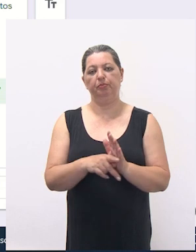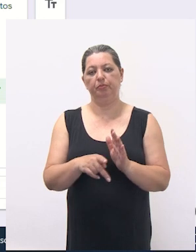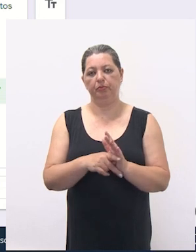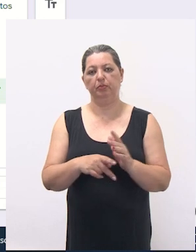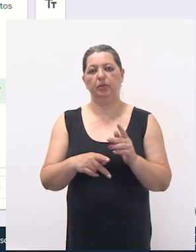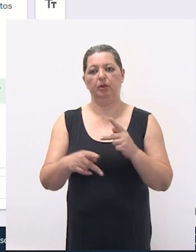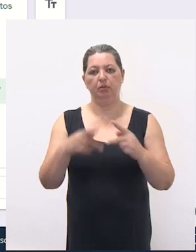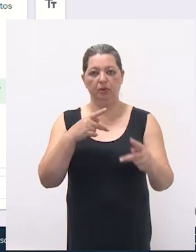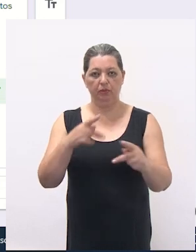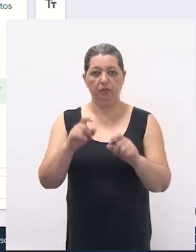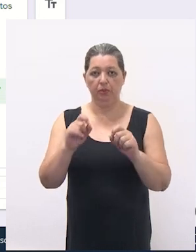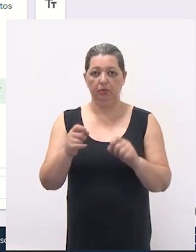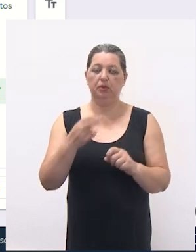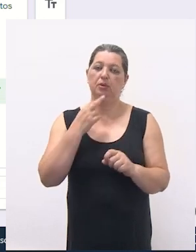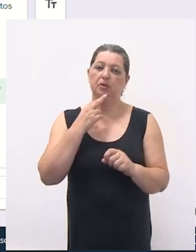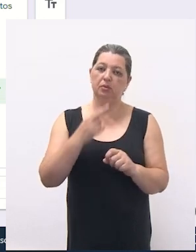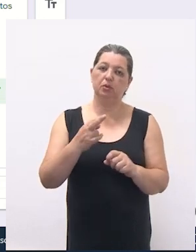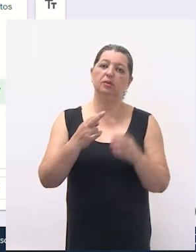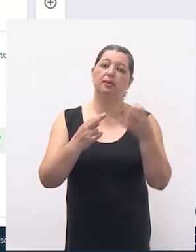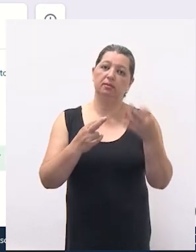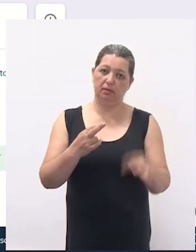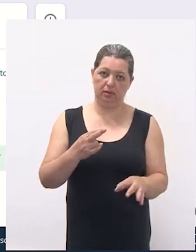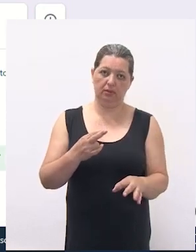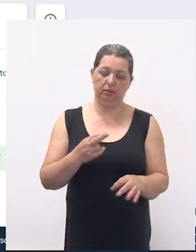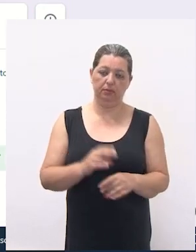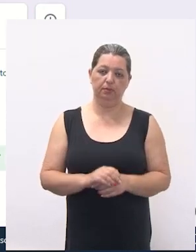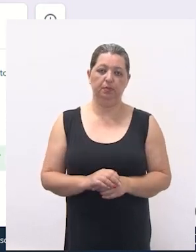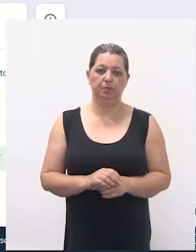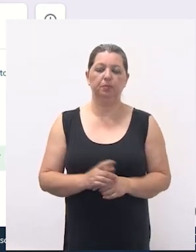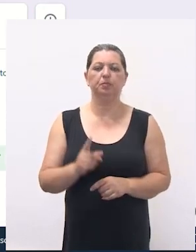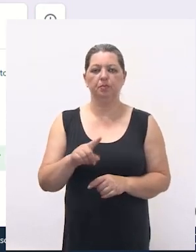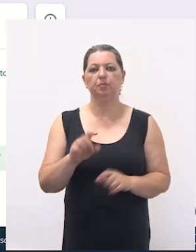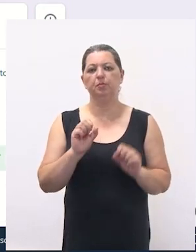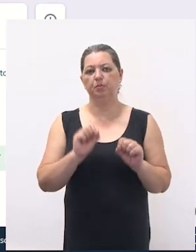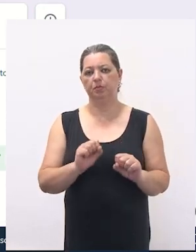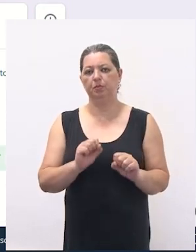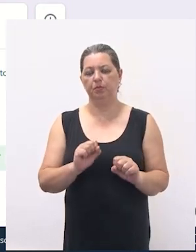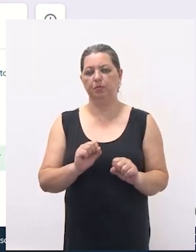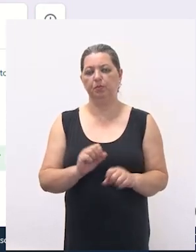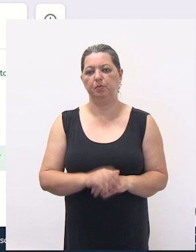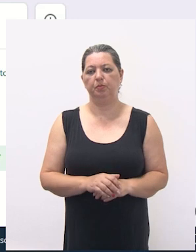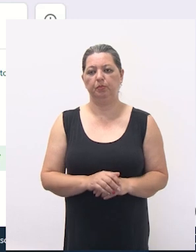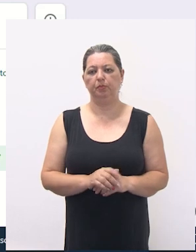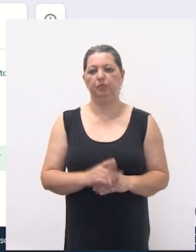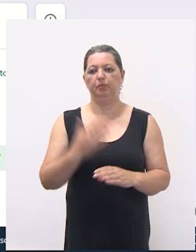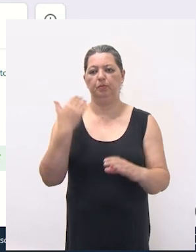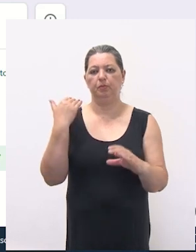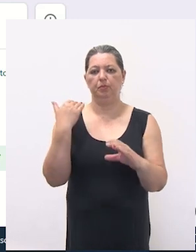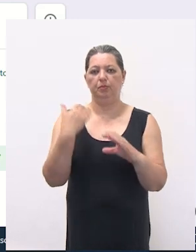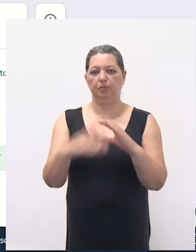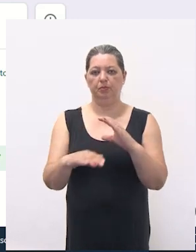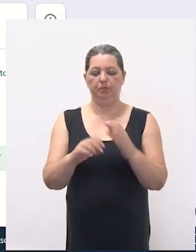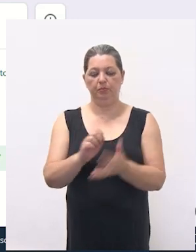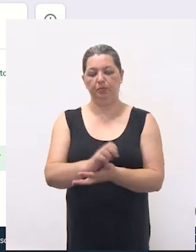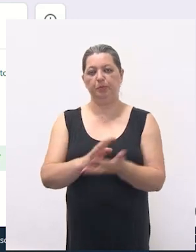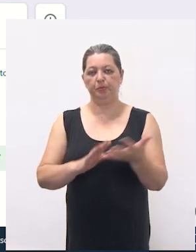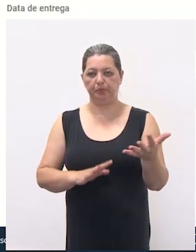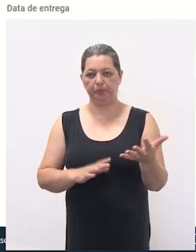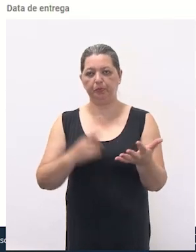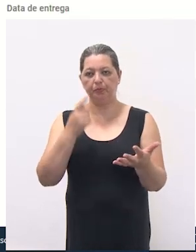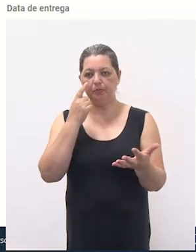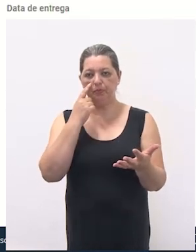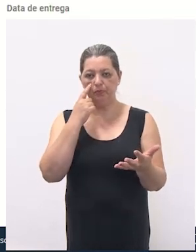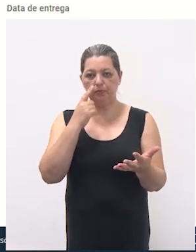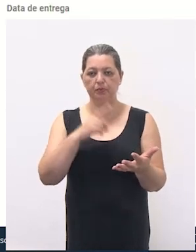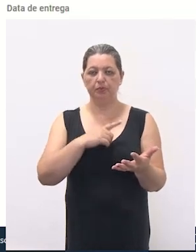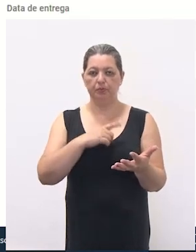são as respostas que estão corretas, né? Você pode enviar, né, essa atividade. No nosso caso, como a gente